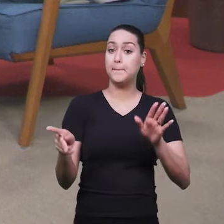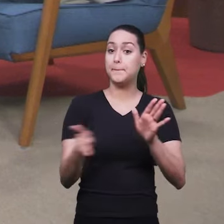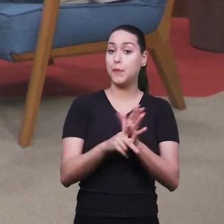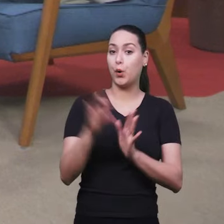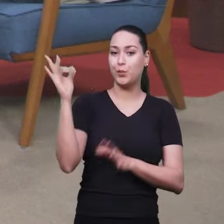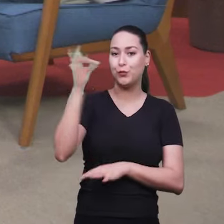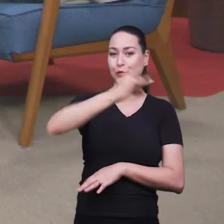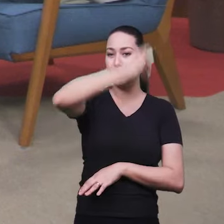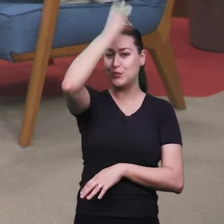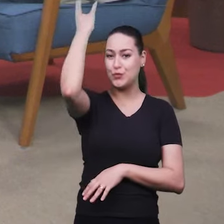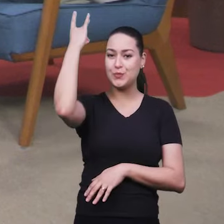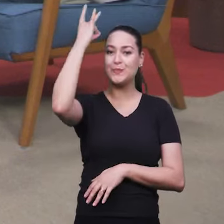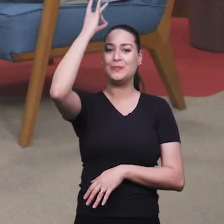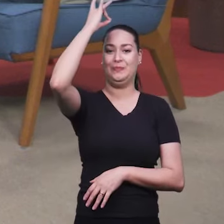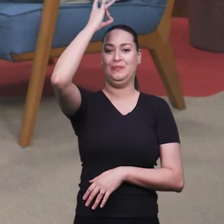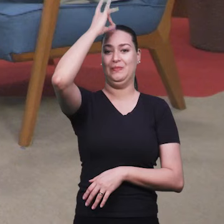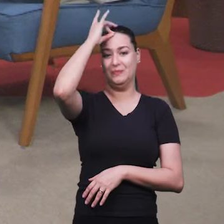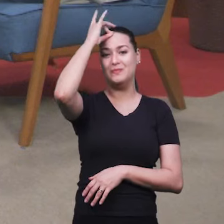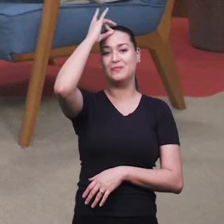Santo. Eu queria fazer